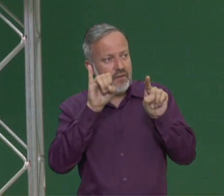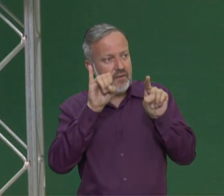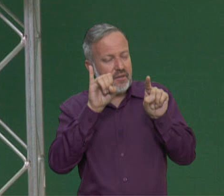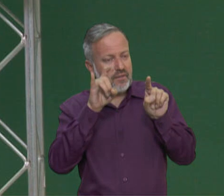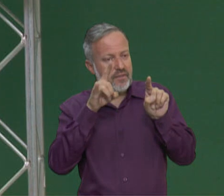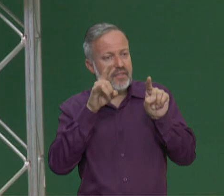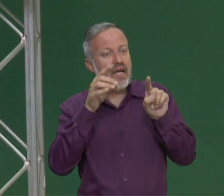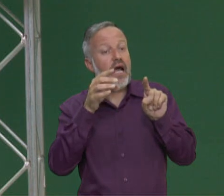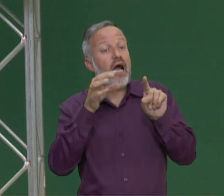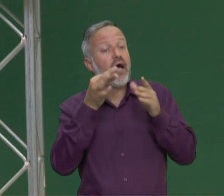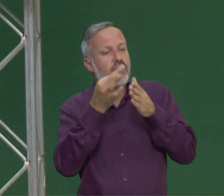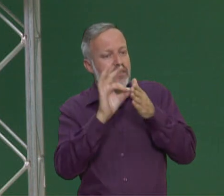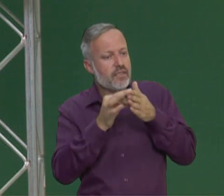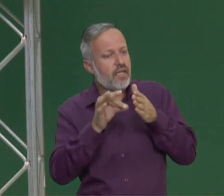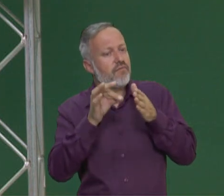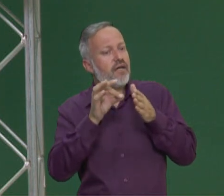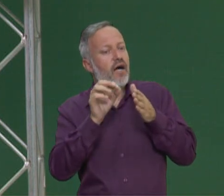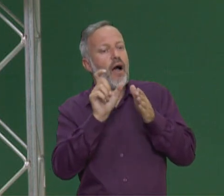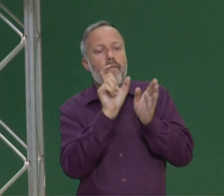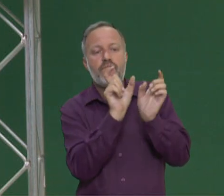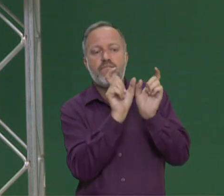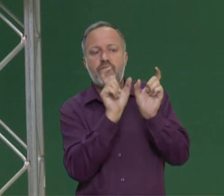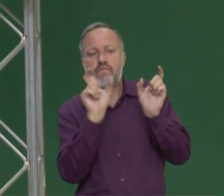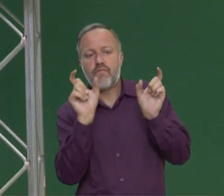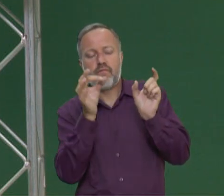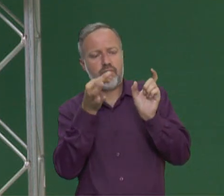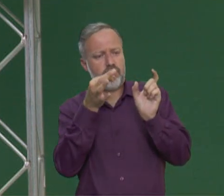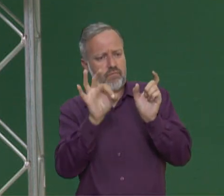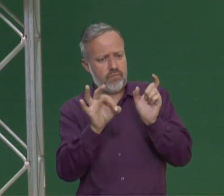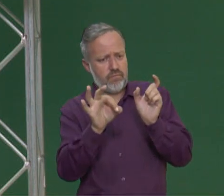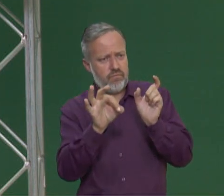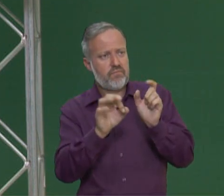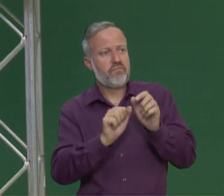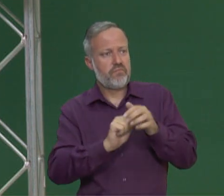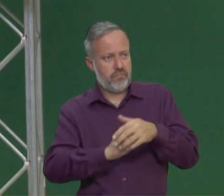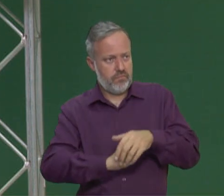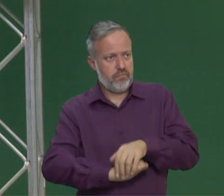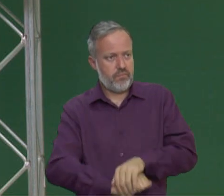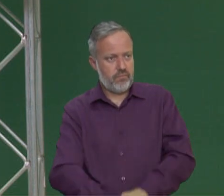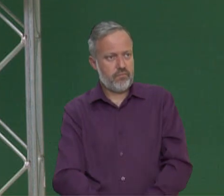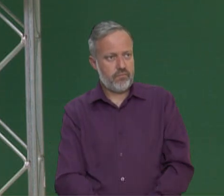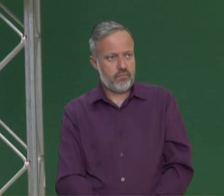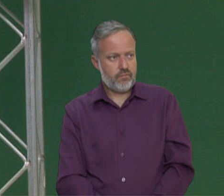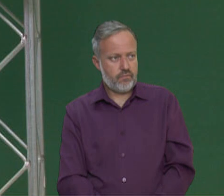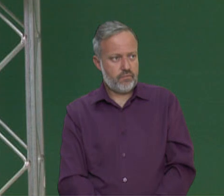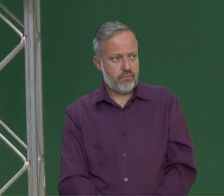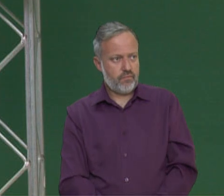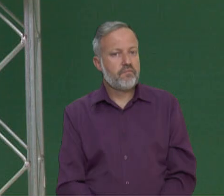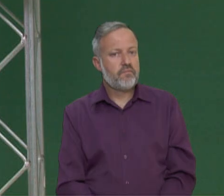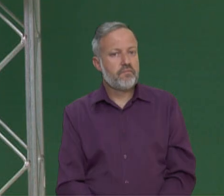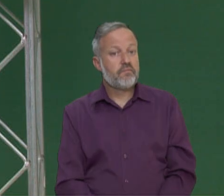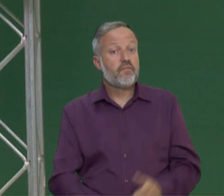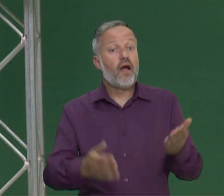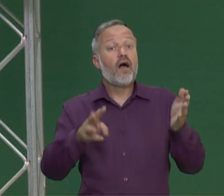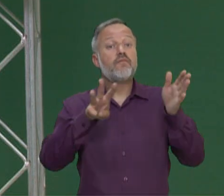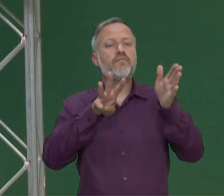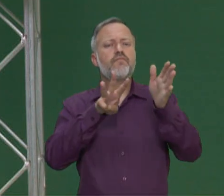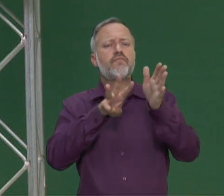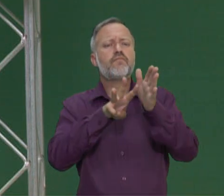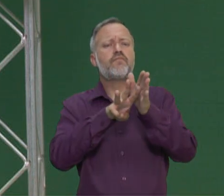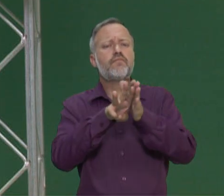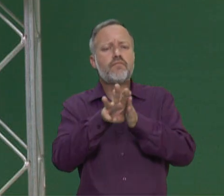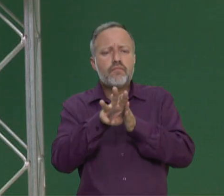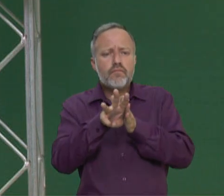sentença corretamente em seu caderno. He had saved e segue. Beleza? Exercise